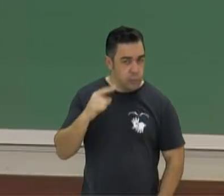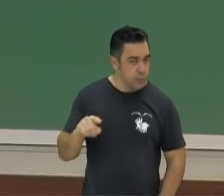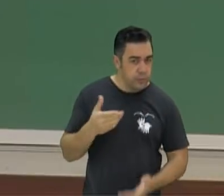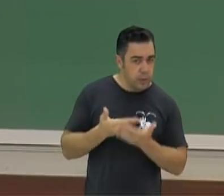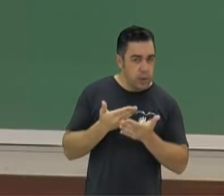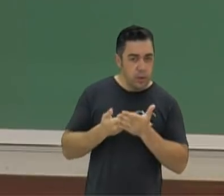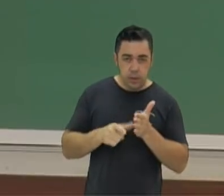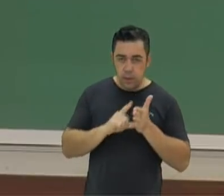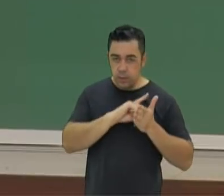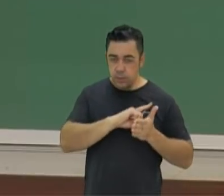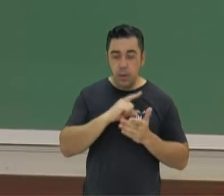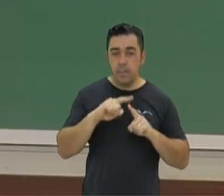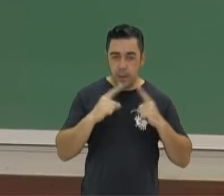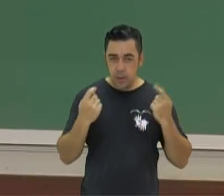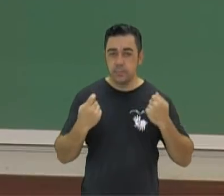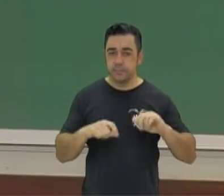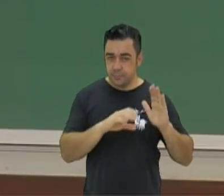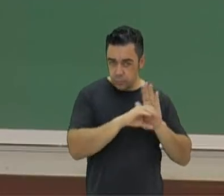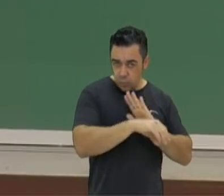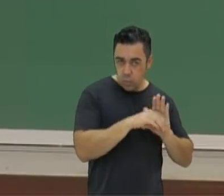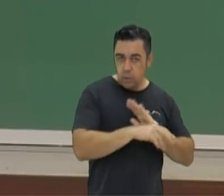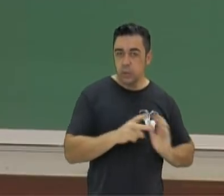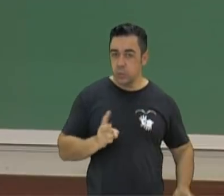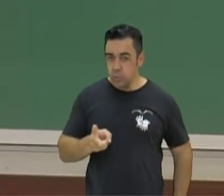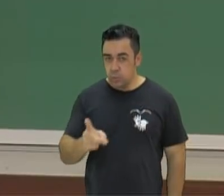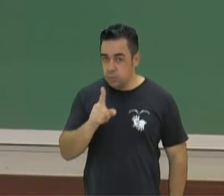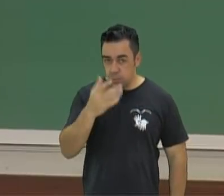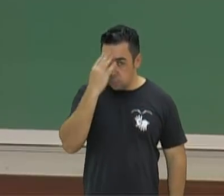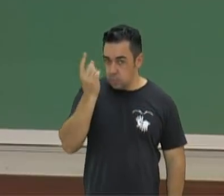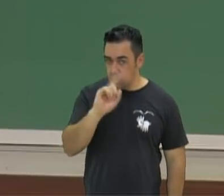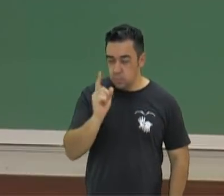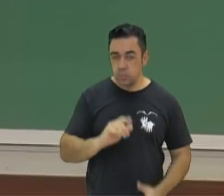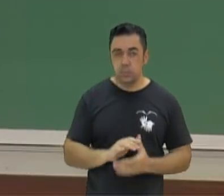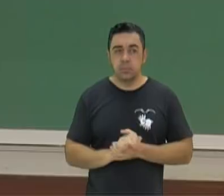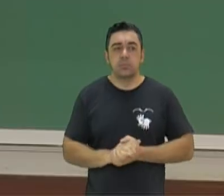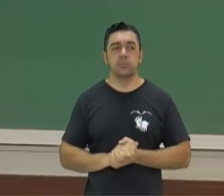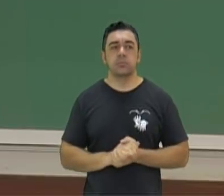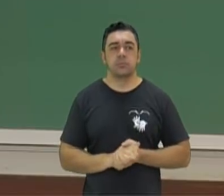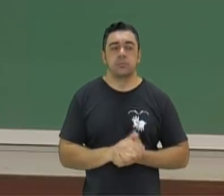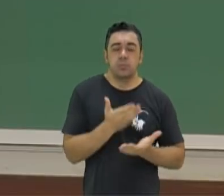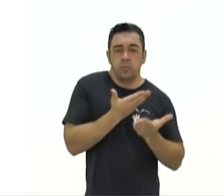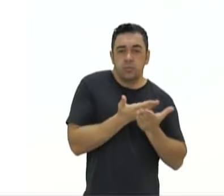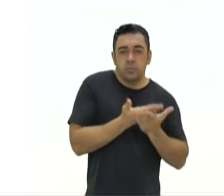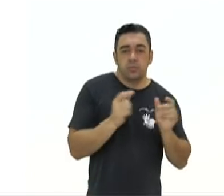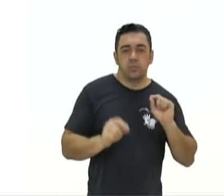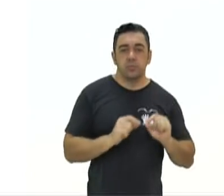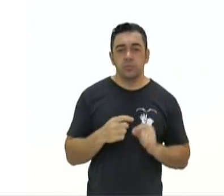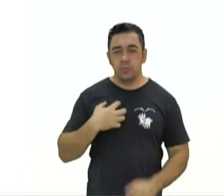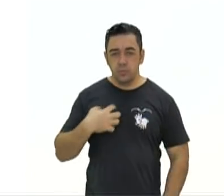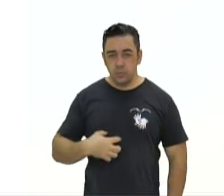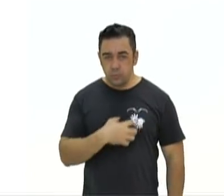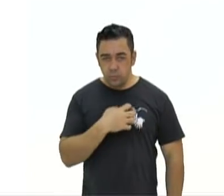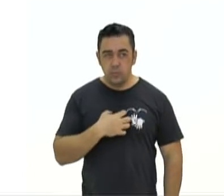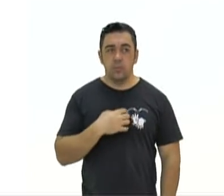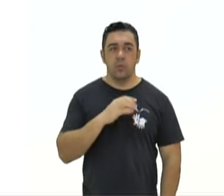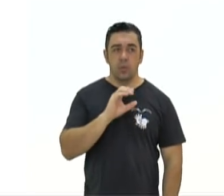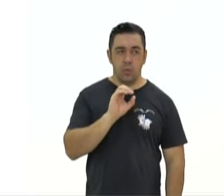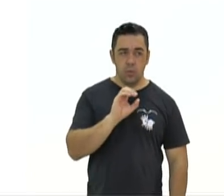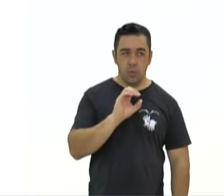mas a gente precisa daqueles outros conceitos ainda, tá? Não esqueçam deles. O que a gente vai estudar? Órgãos homólogos e